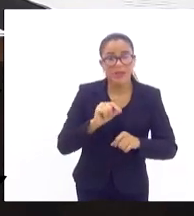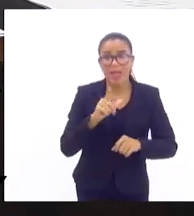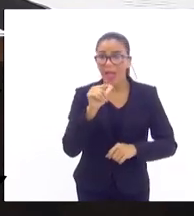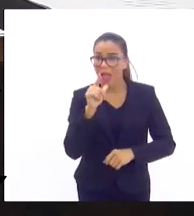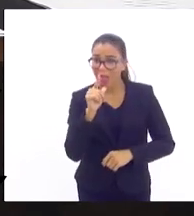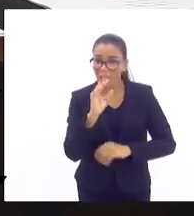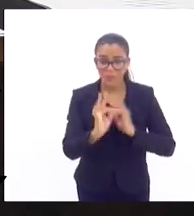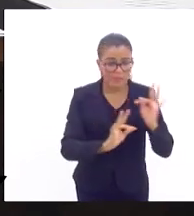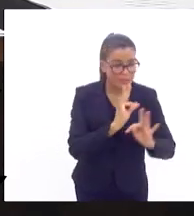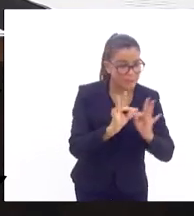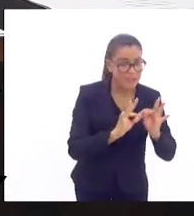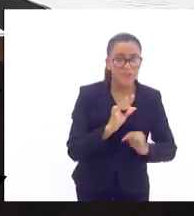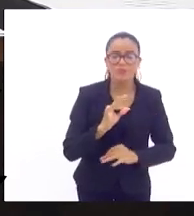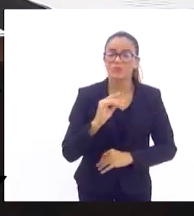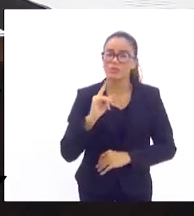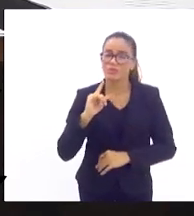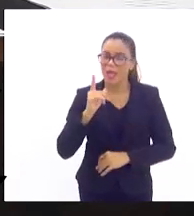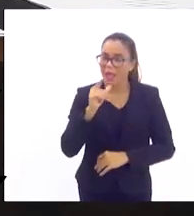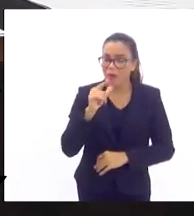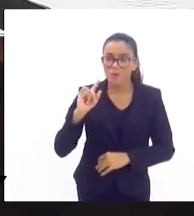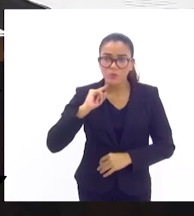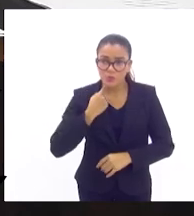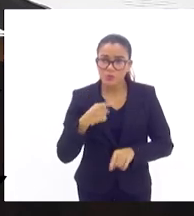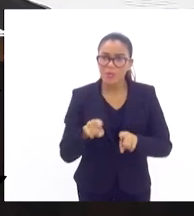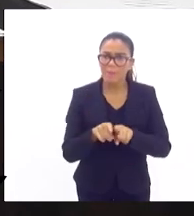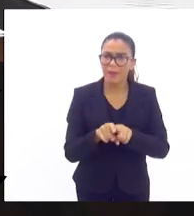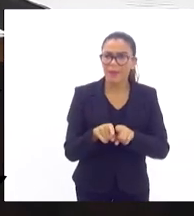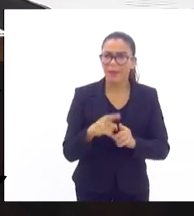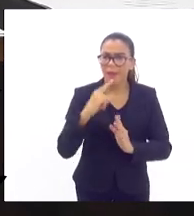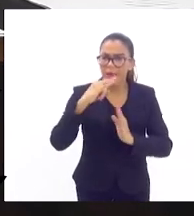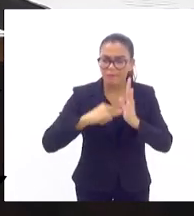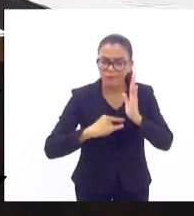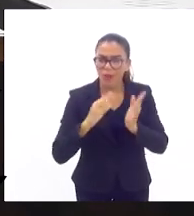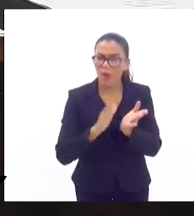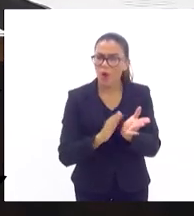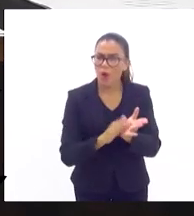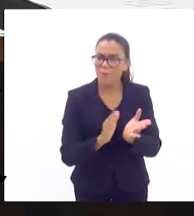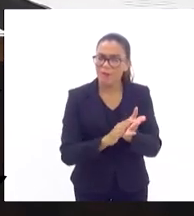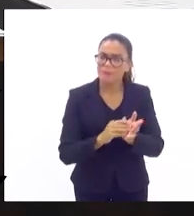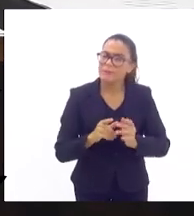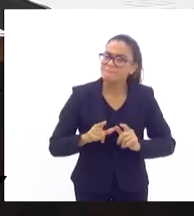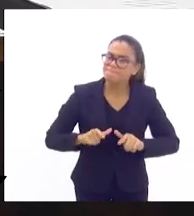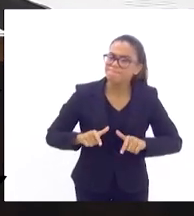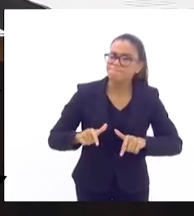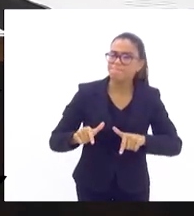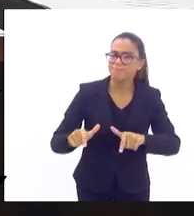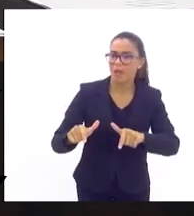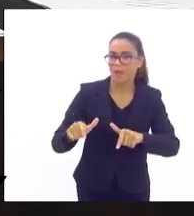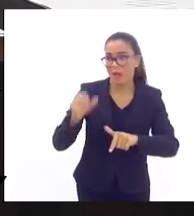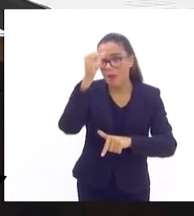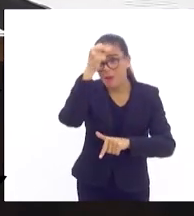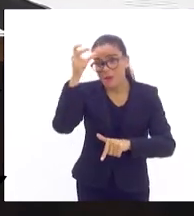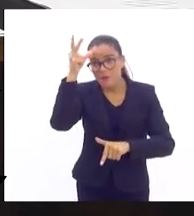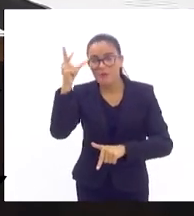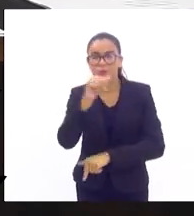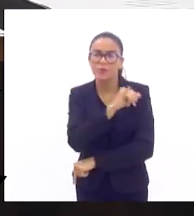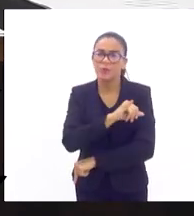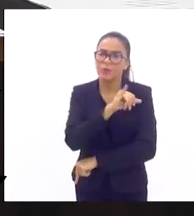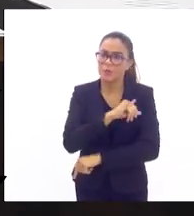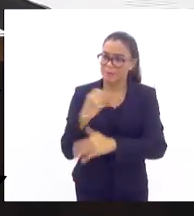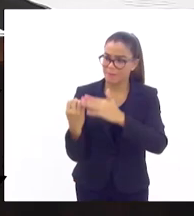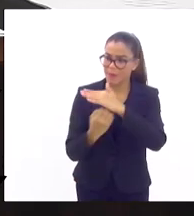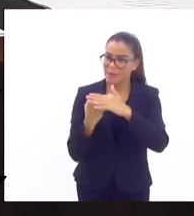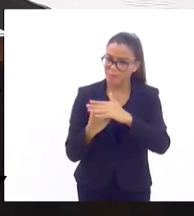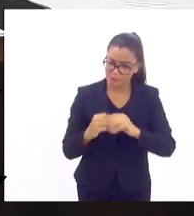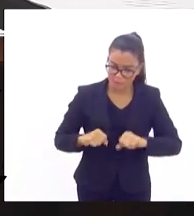entrou. Aí foi a cobrança da população junto ao prefeito da cidade de Janeiro para que a empresa fizesse a